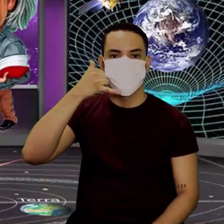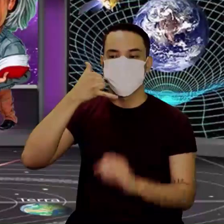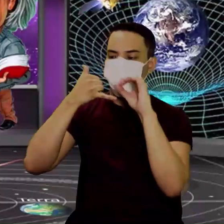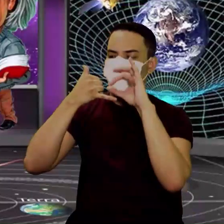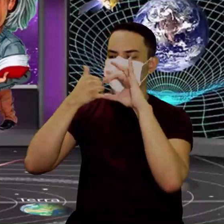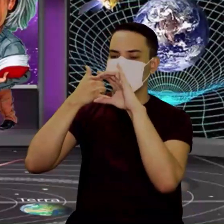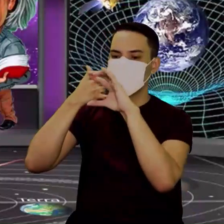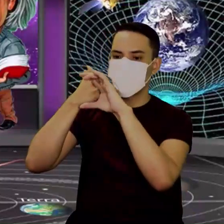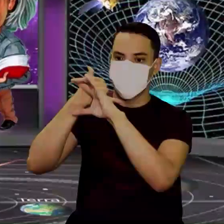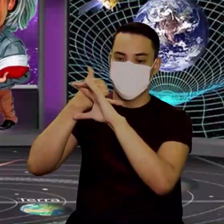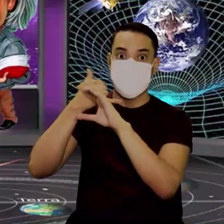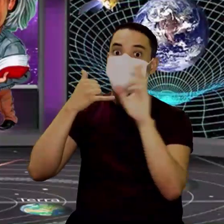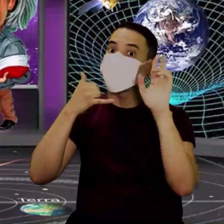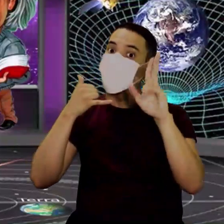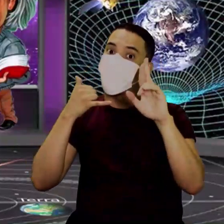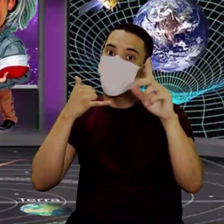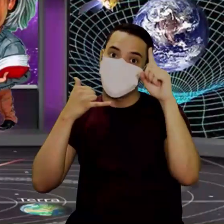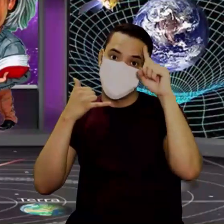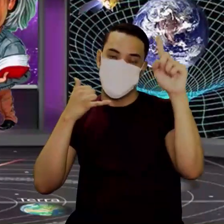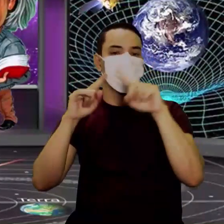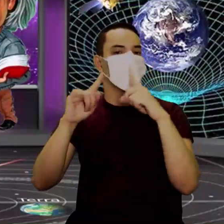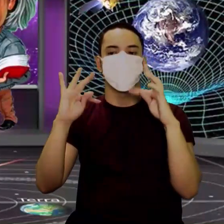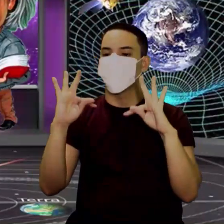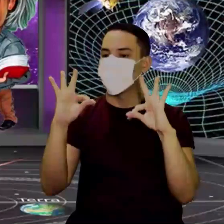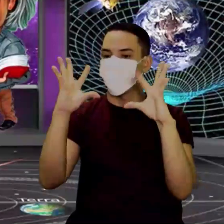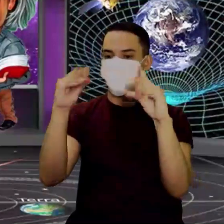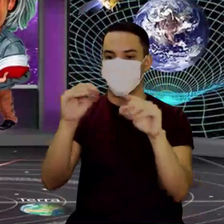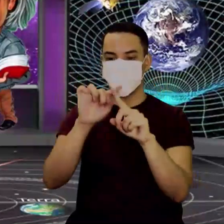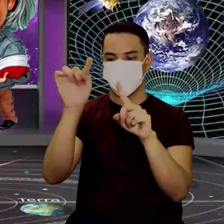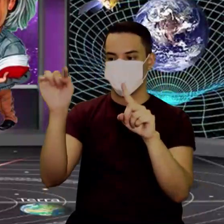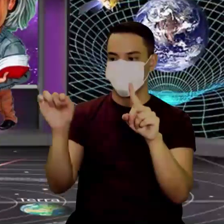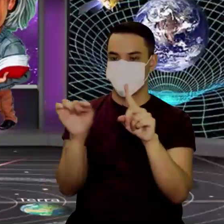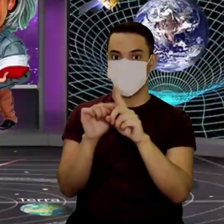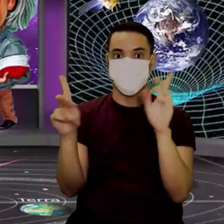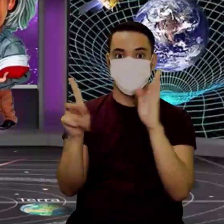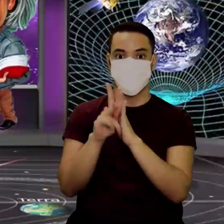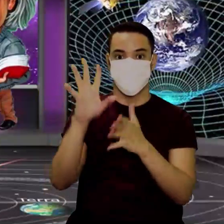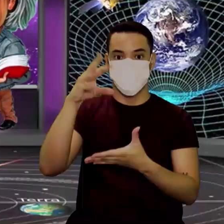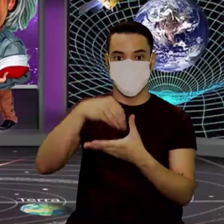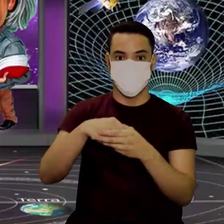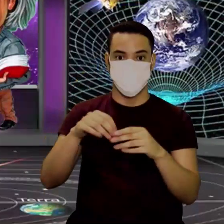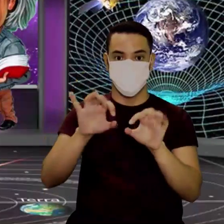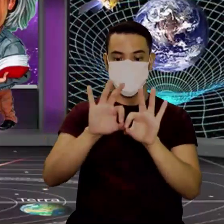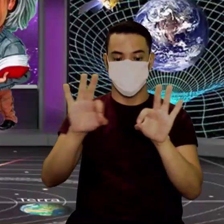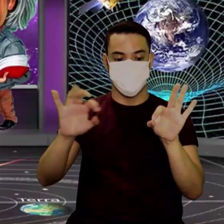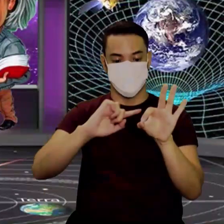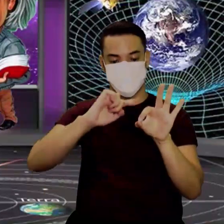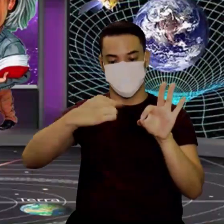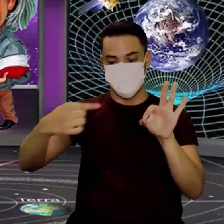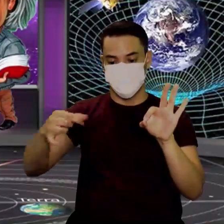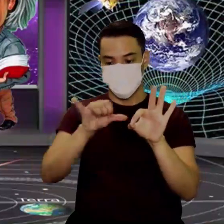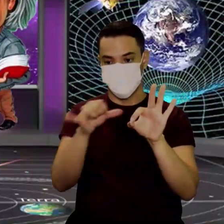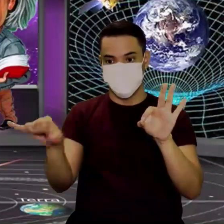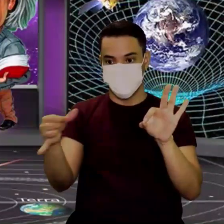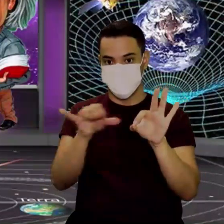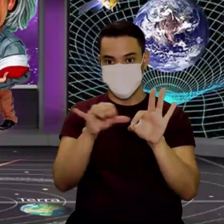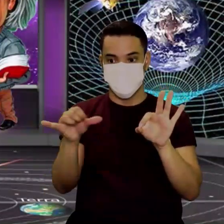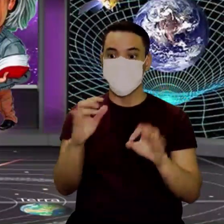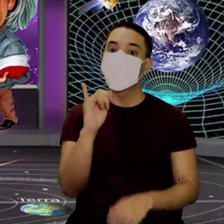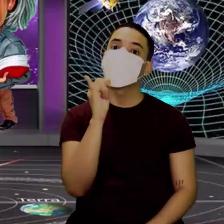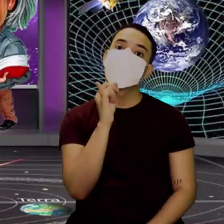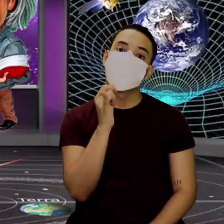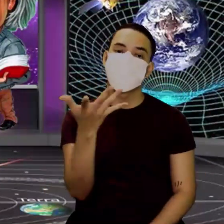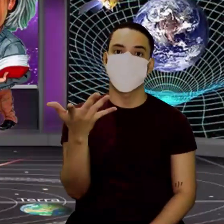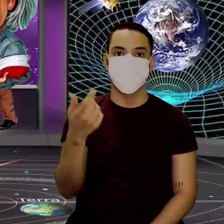é a ideia que aconteça, mas todo circuito que passa a corrente elétrica aquece. Aí você coloca o celular para carregar.